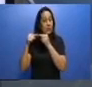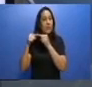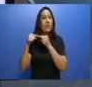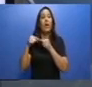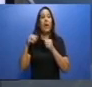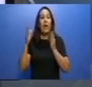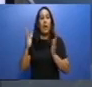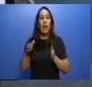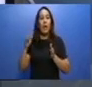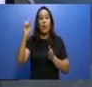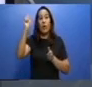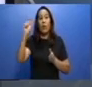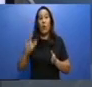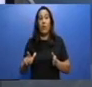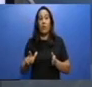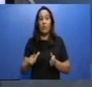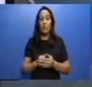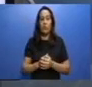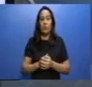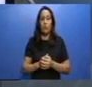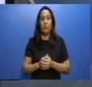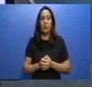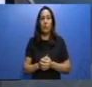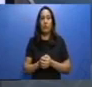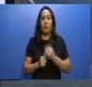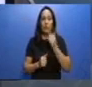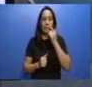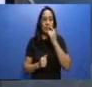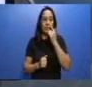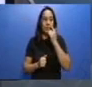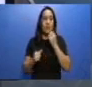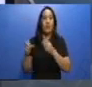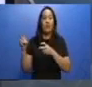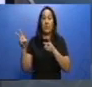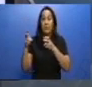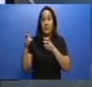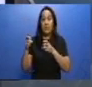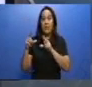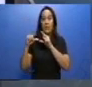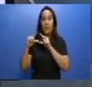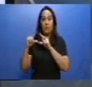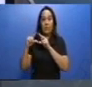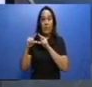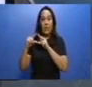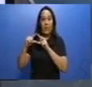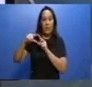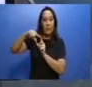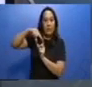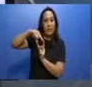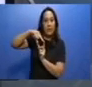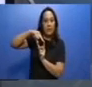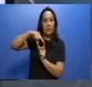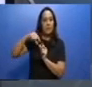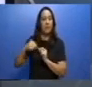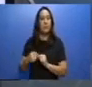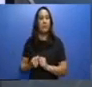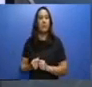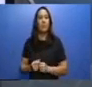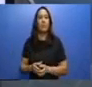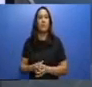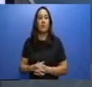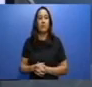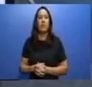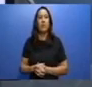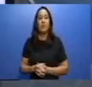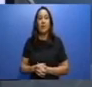azulzinho. Mas qual é a forma que eu vou fazer? Vocês perceberam que é um triângulo? E a pontinha, o vértice desse